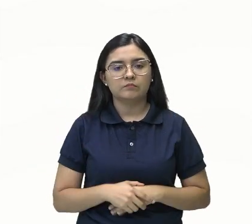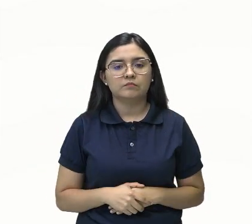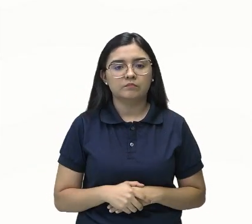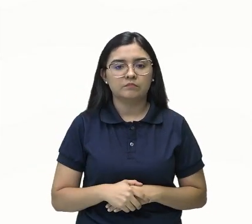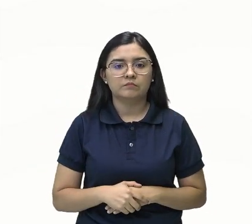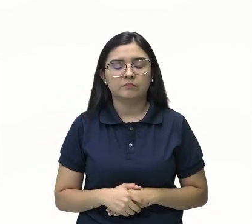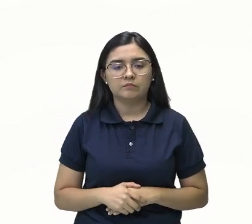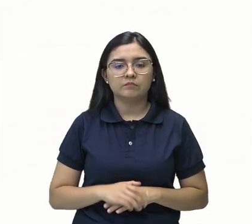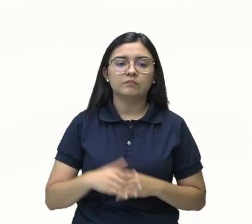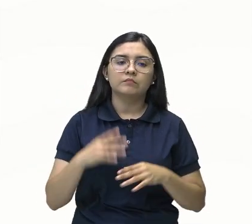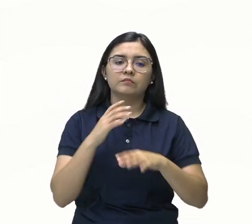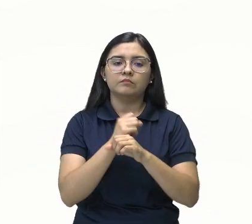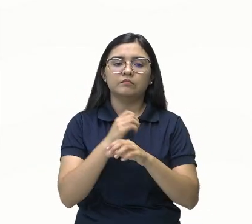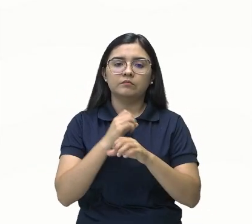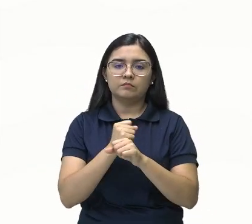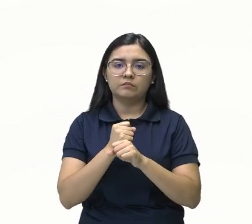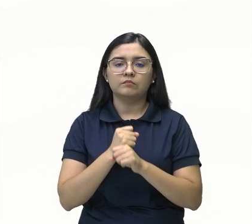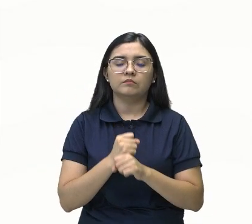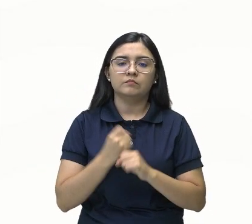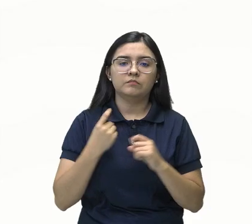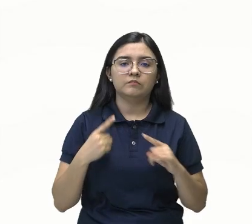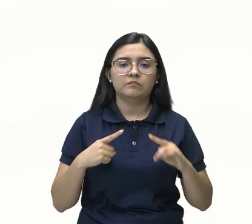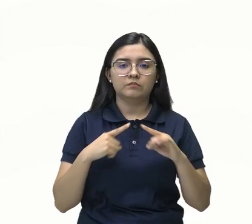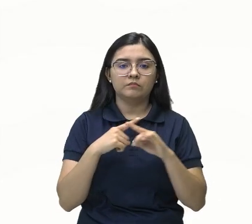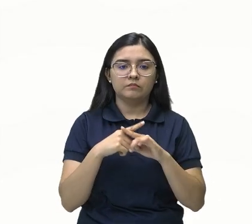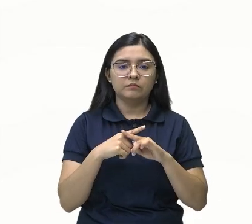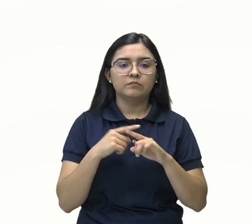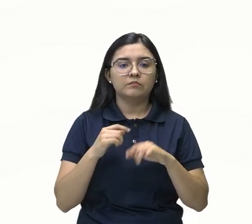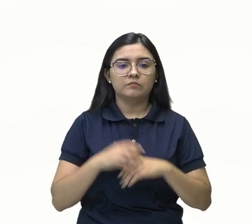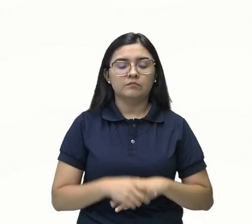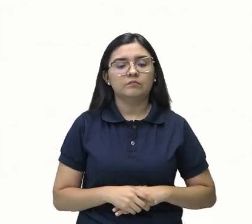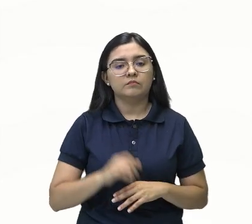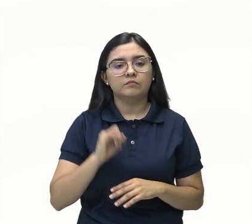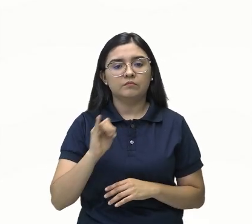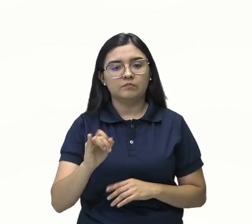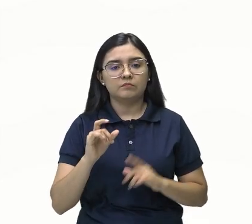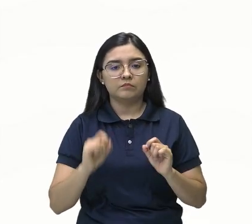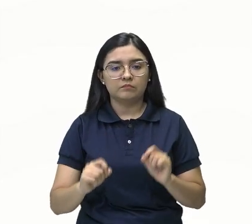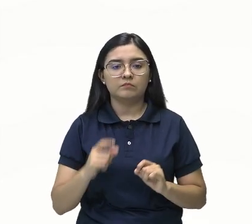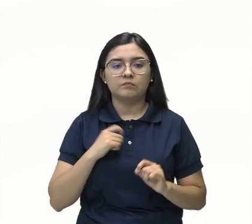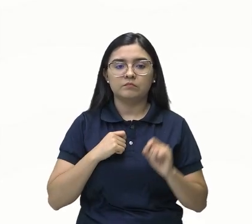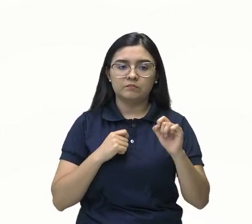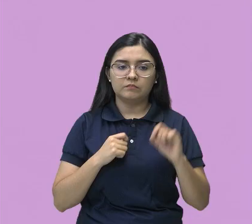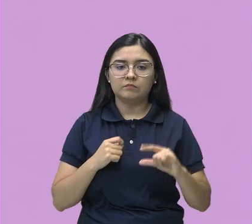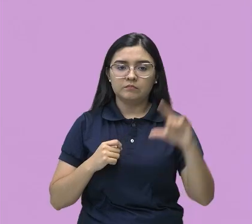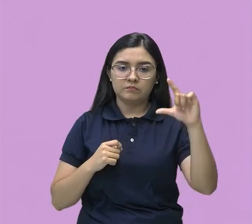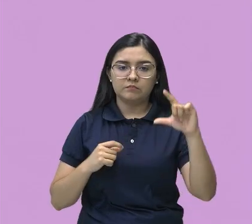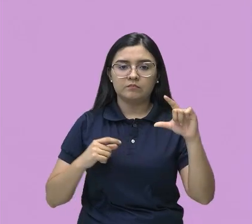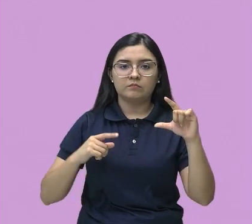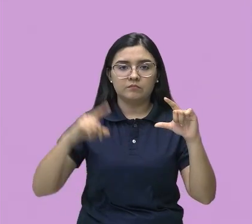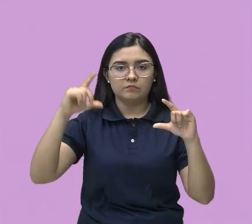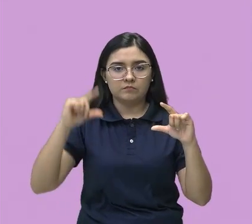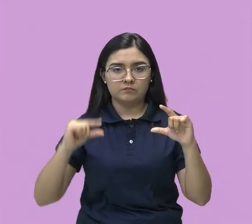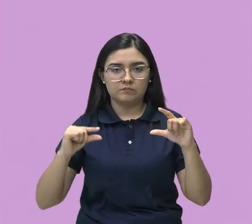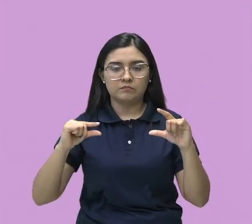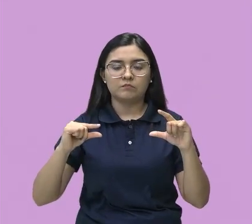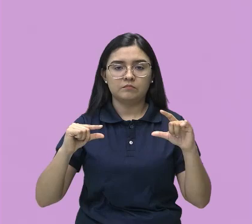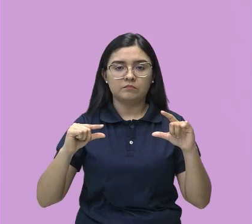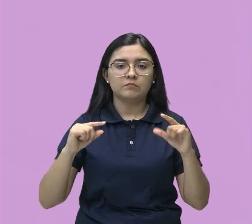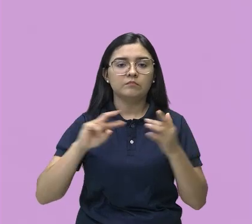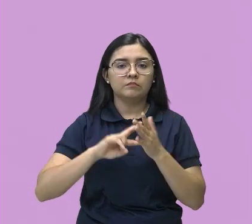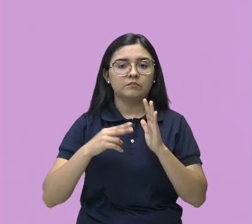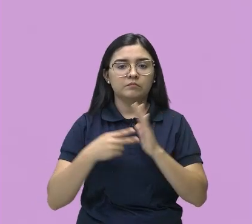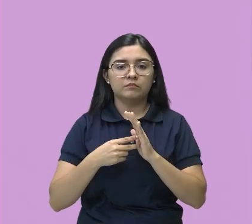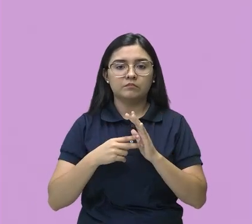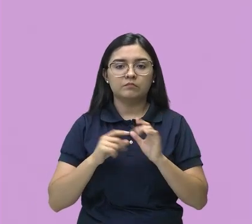Então, você faz a multiplicação em forma de x. Se uma grandeza aumentar e a outra diminuir,